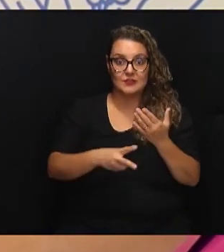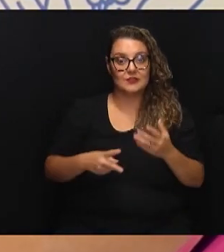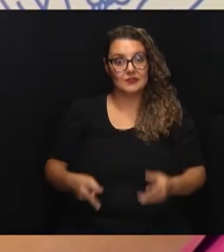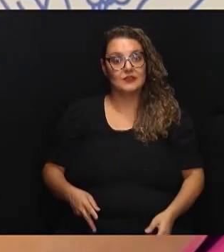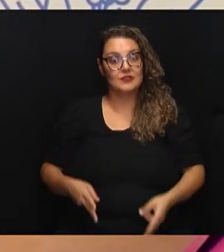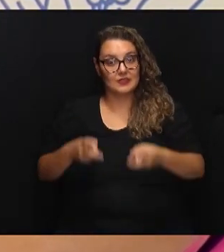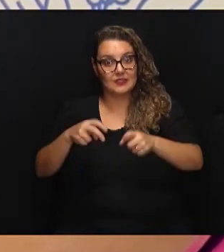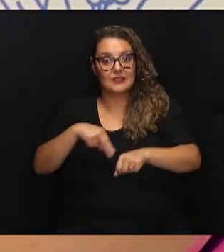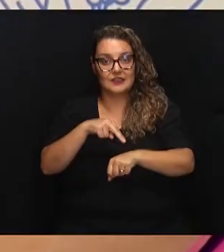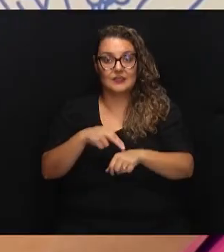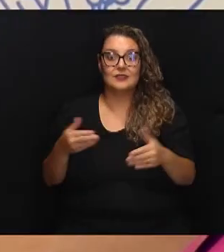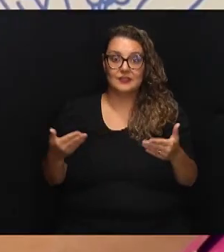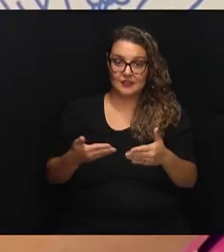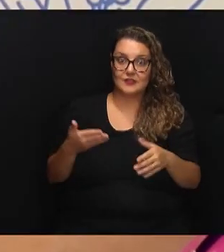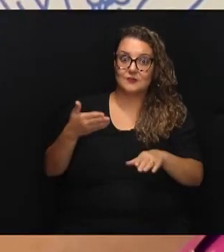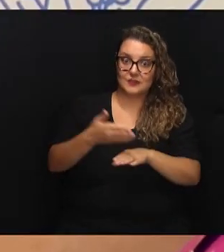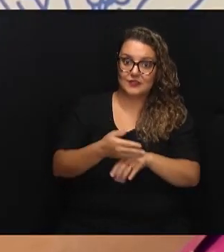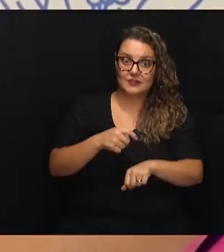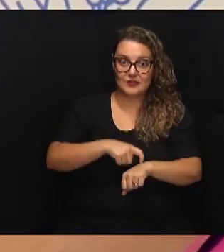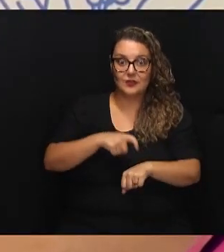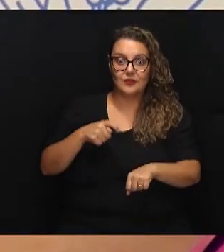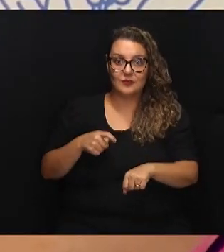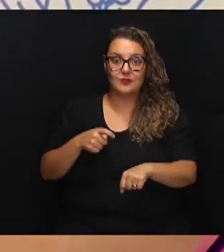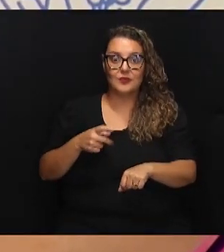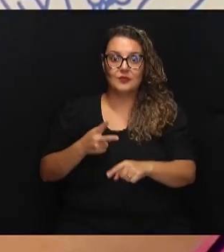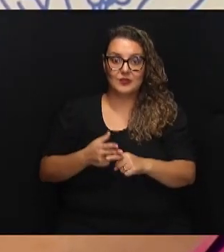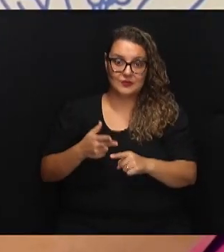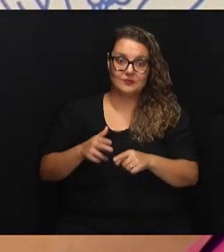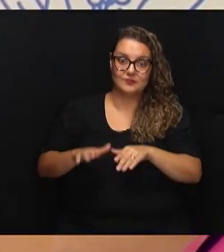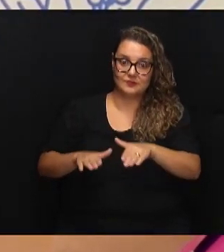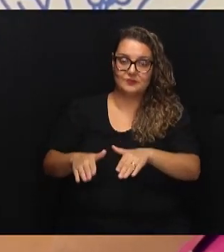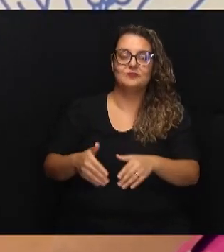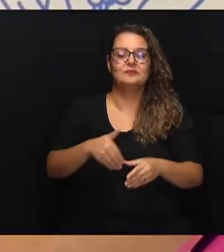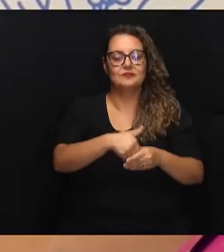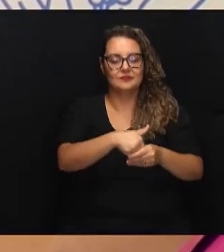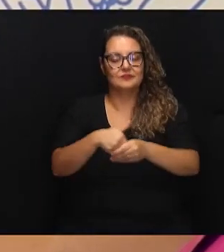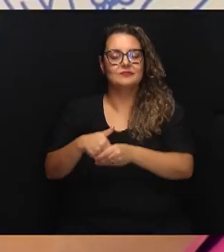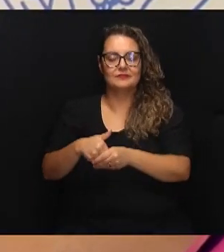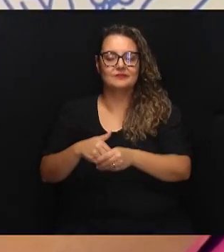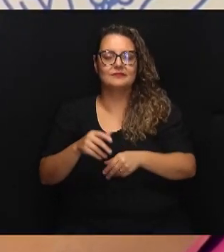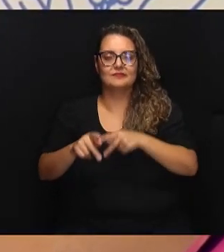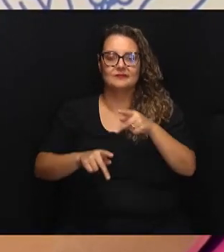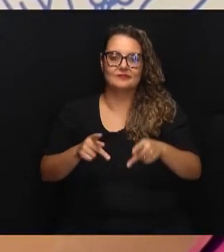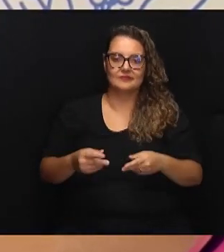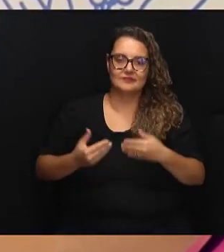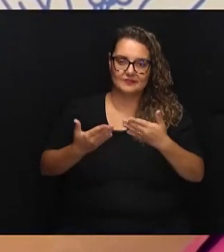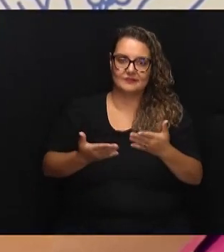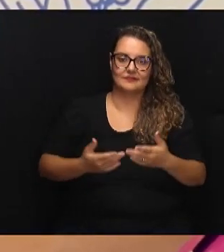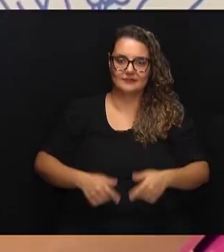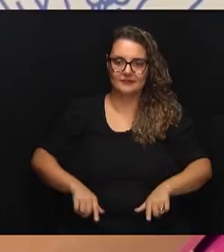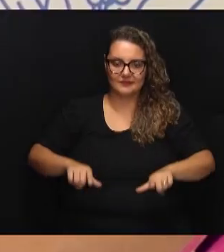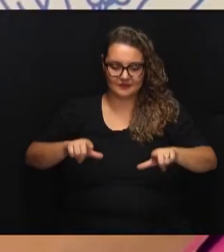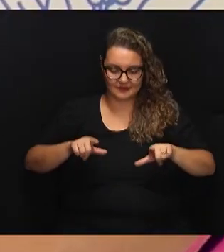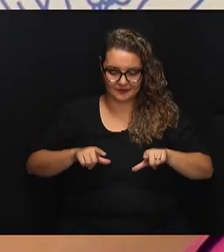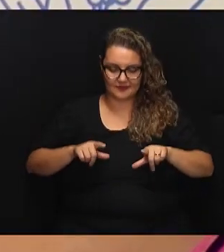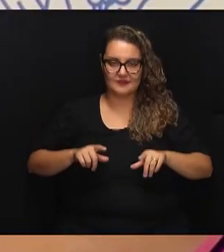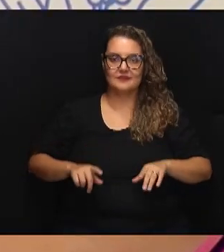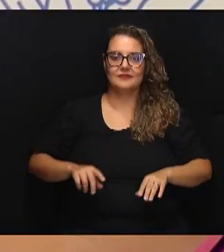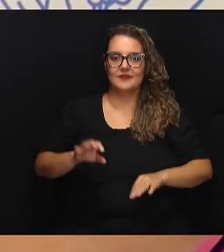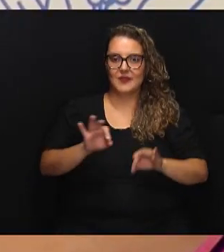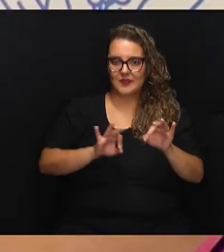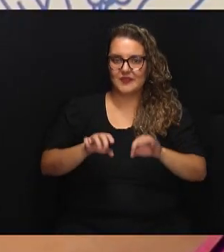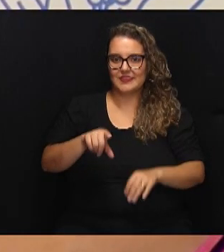nacional e agora a gente entra nessa nova etapa, que é a votação popular, que vai trazer o título para o projeto